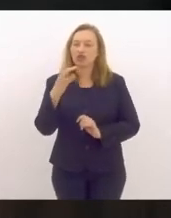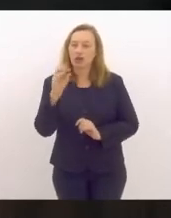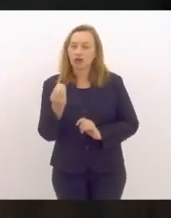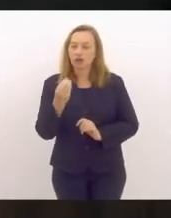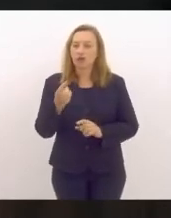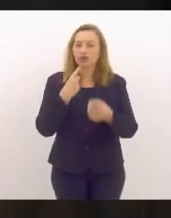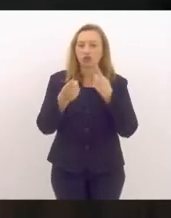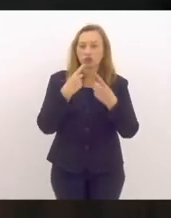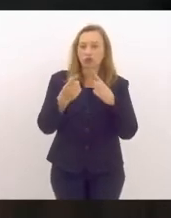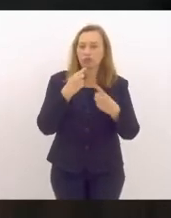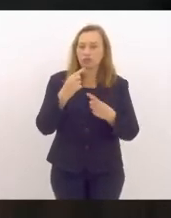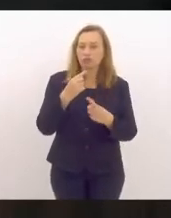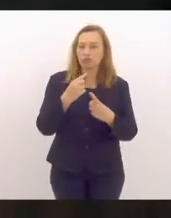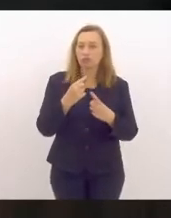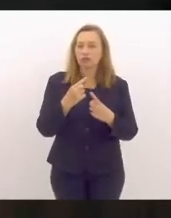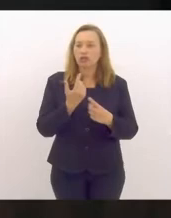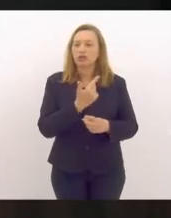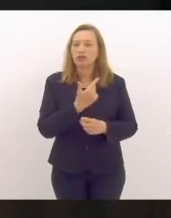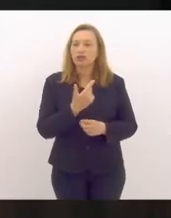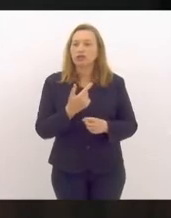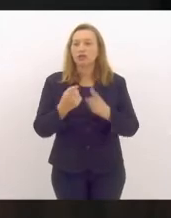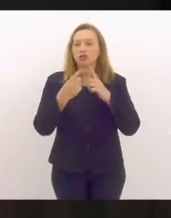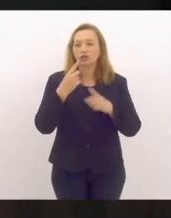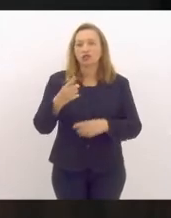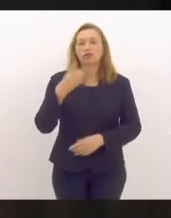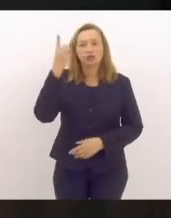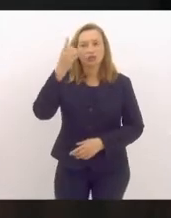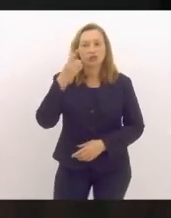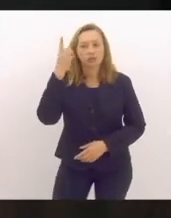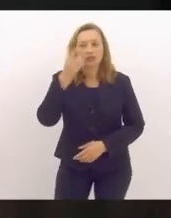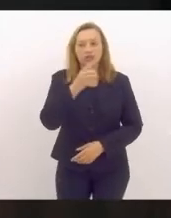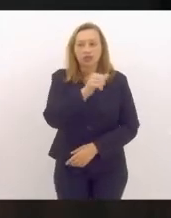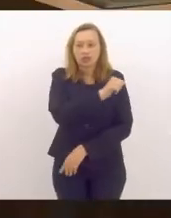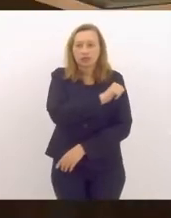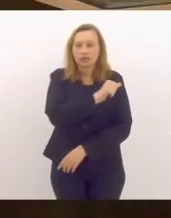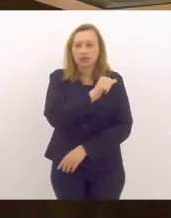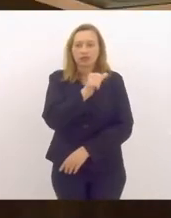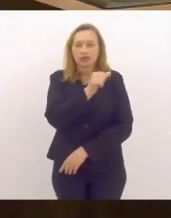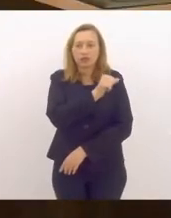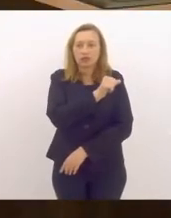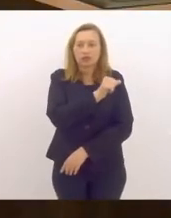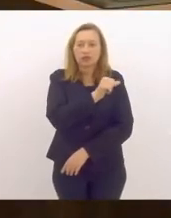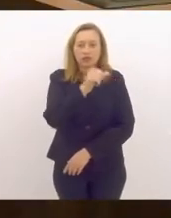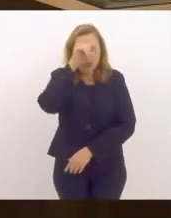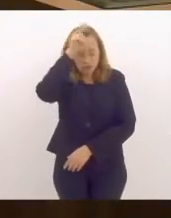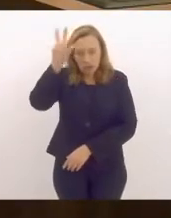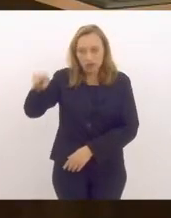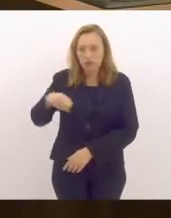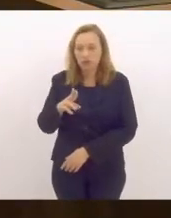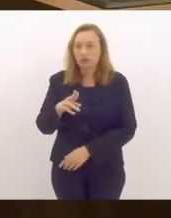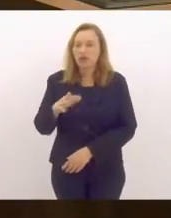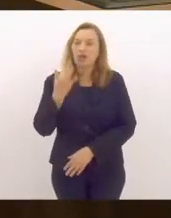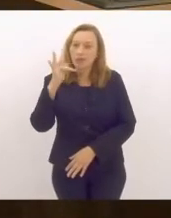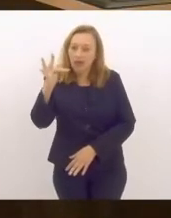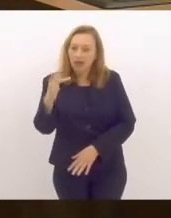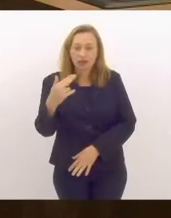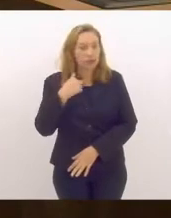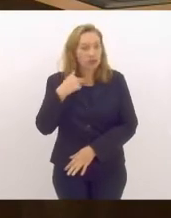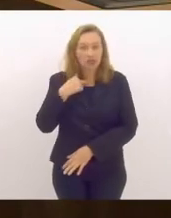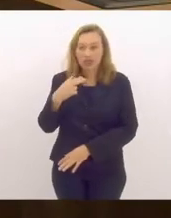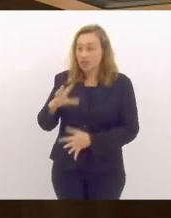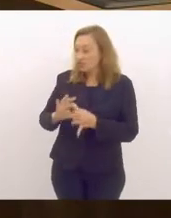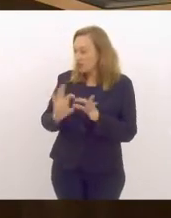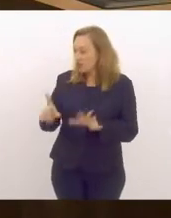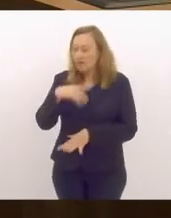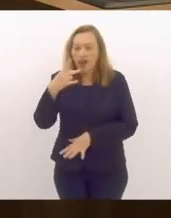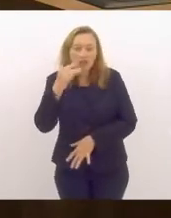Em discussão. Para discutir, deputada Tia Gil. Senhor presidente, muito brevemente, mas não poderia me furtar